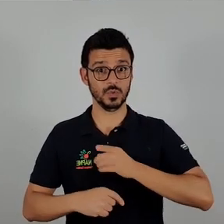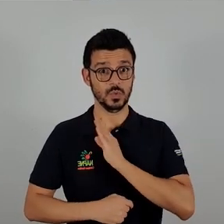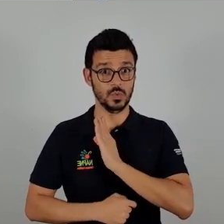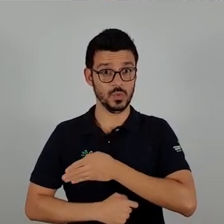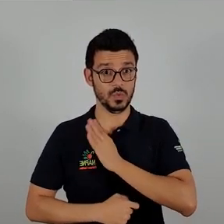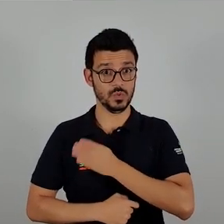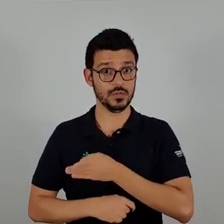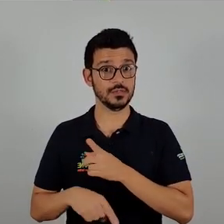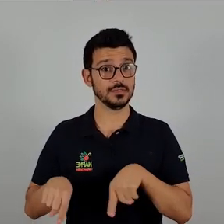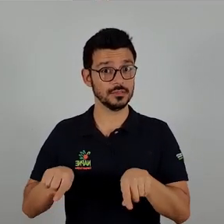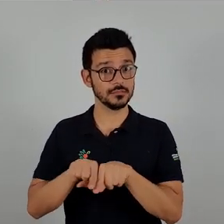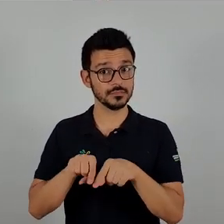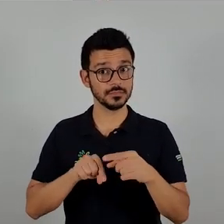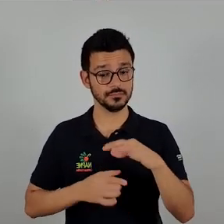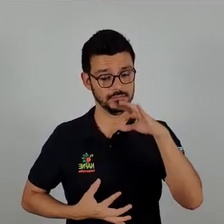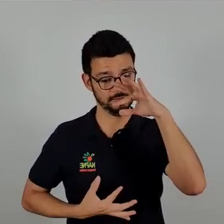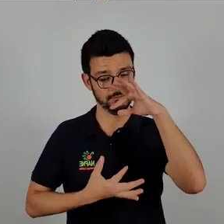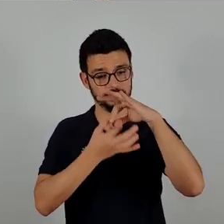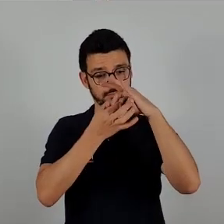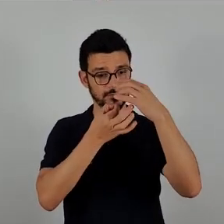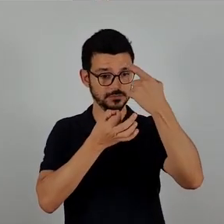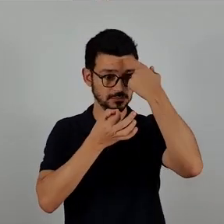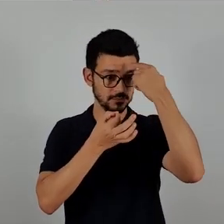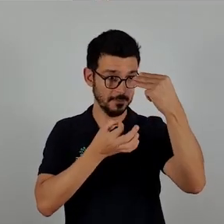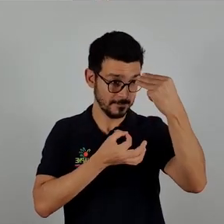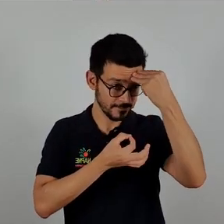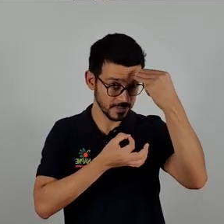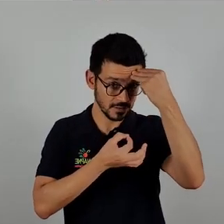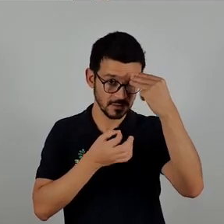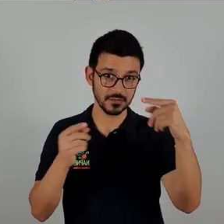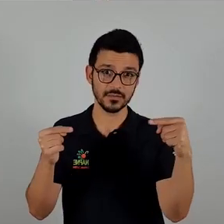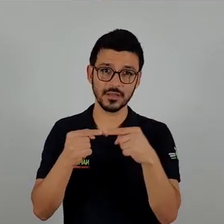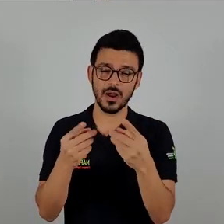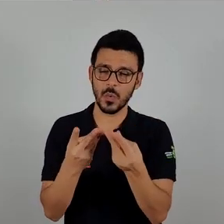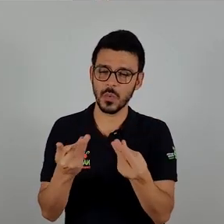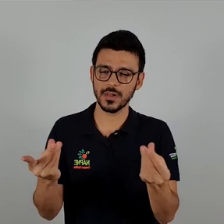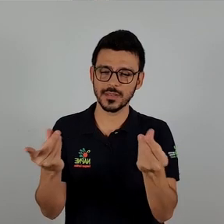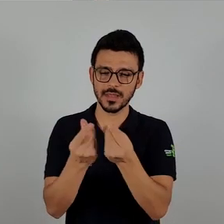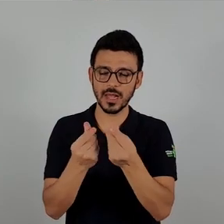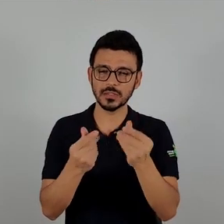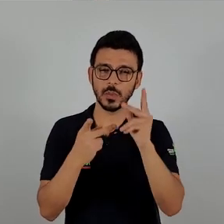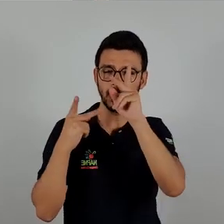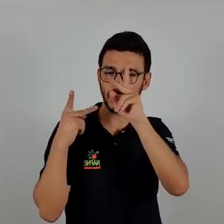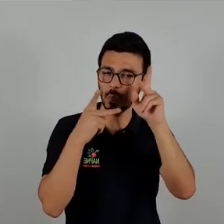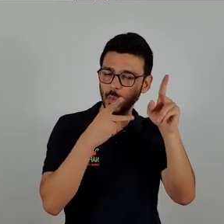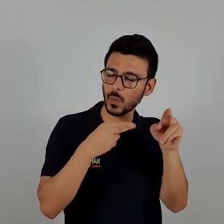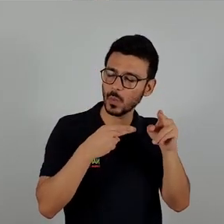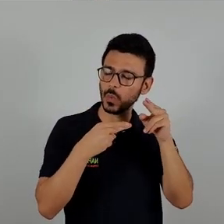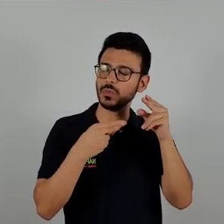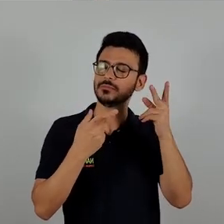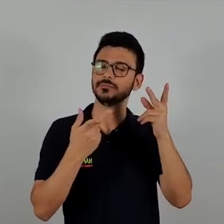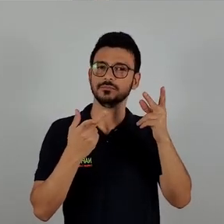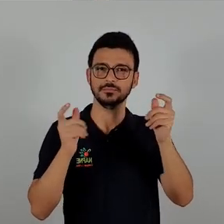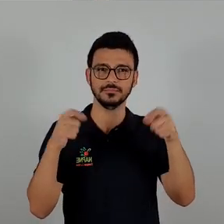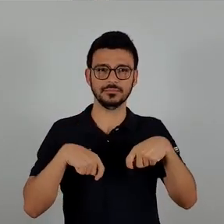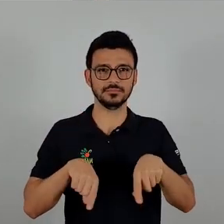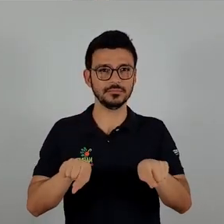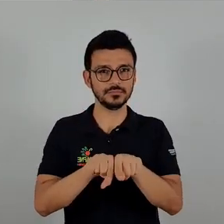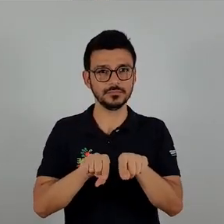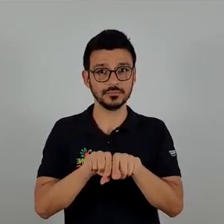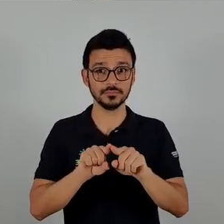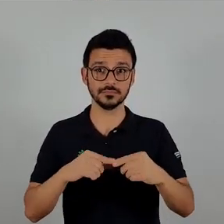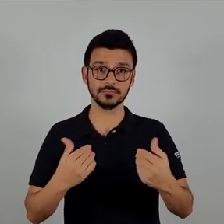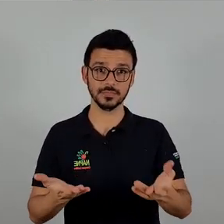anatômico, por uma emoção de uma alegria, de uma mente em ordem, e por um órgão, coração, então, além de beneficiar a máquina cardíaca,